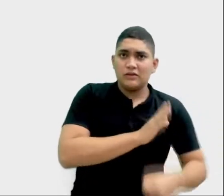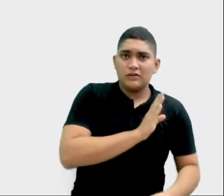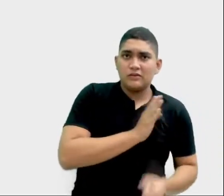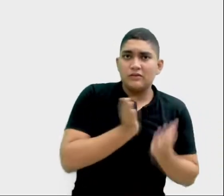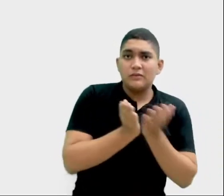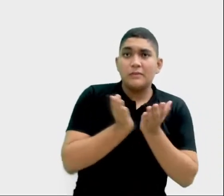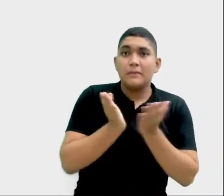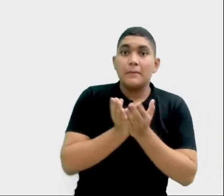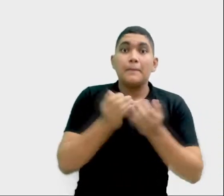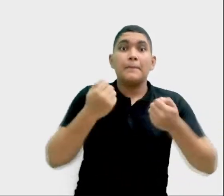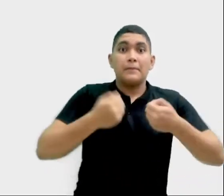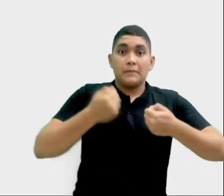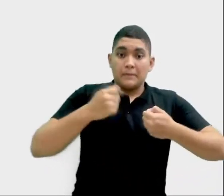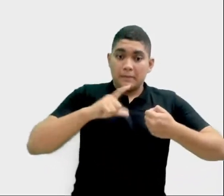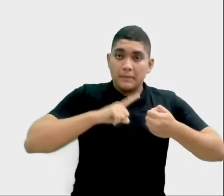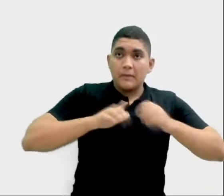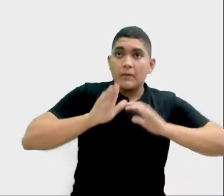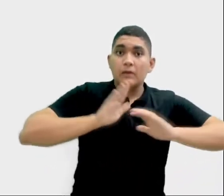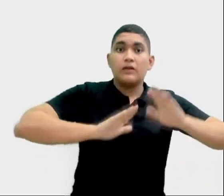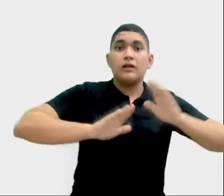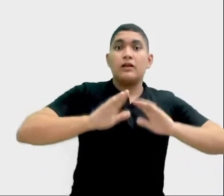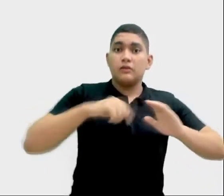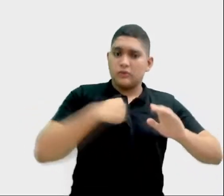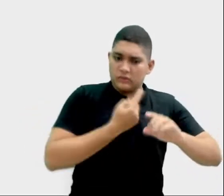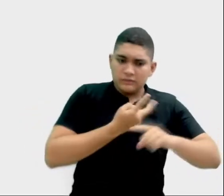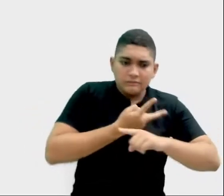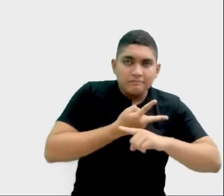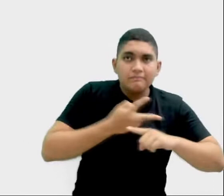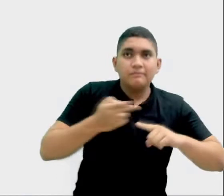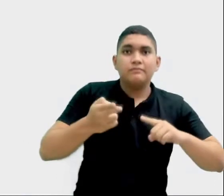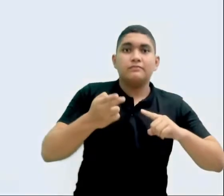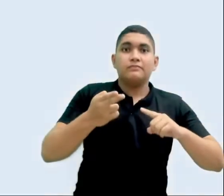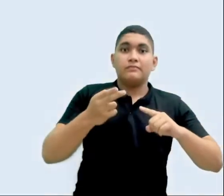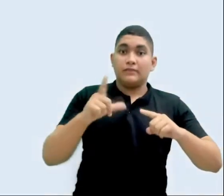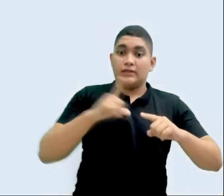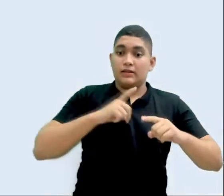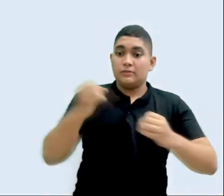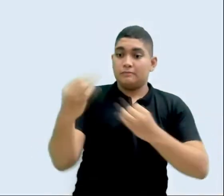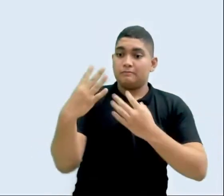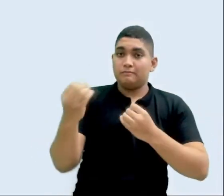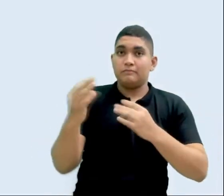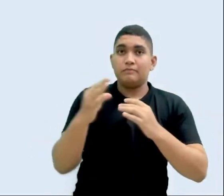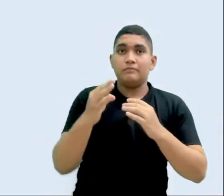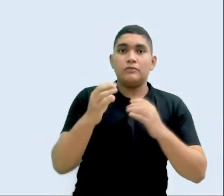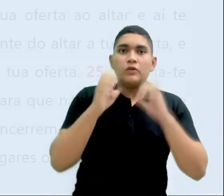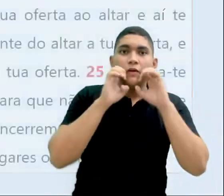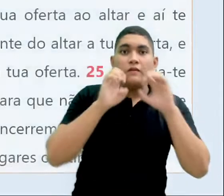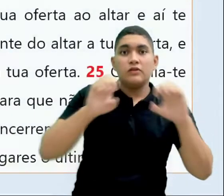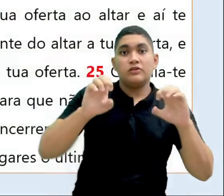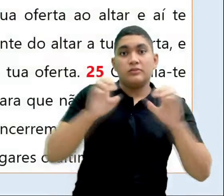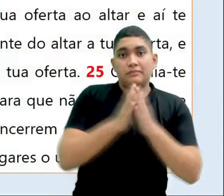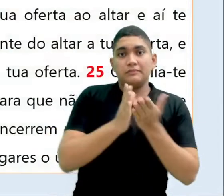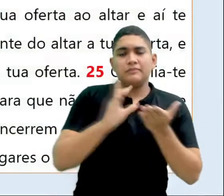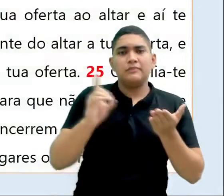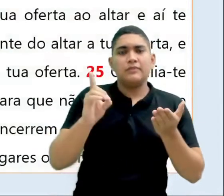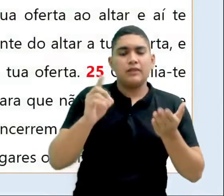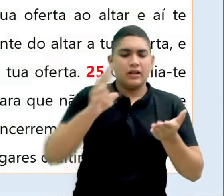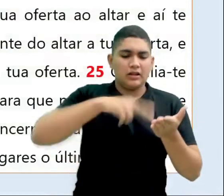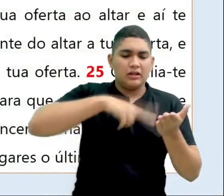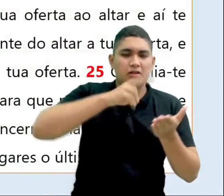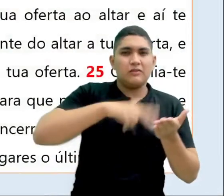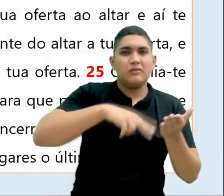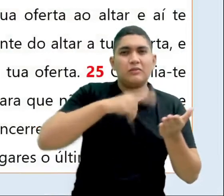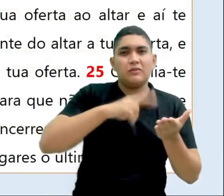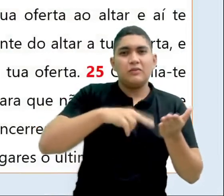ser evitadas e vencidas com o ensino do Evangelho. A leitura bíblica em classe